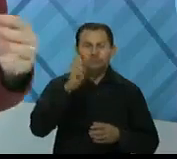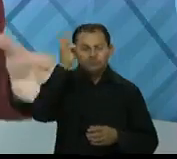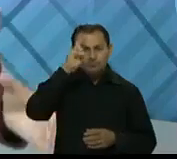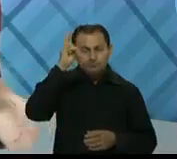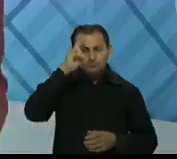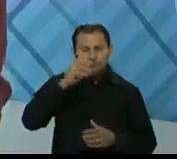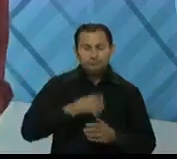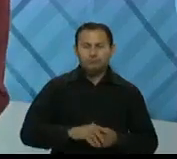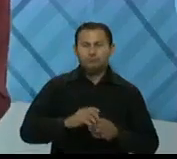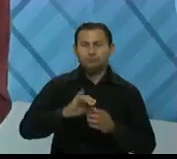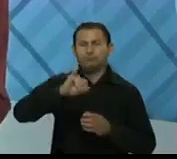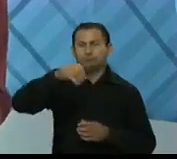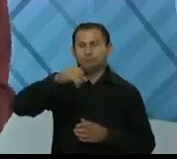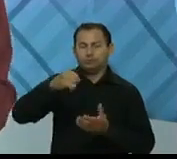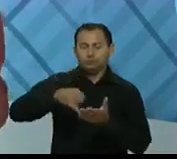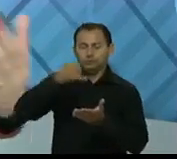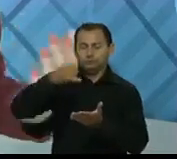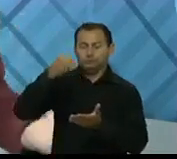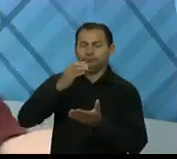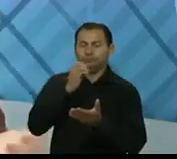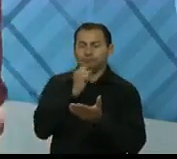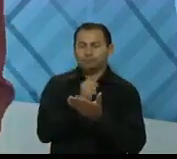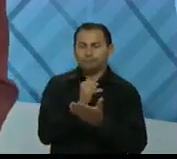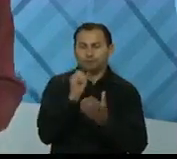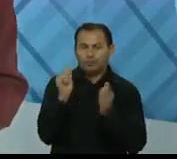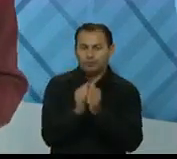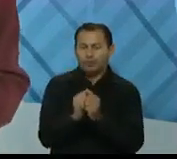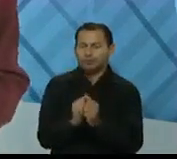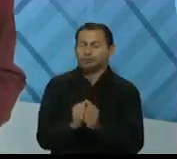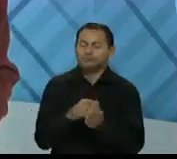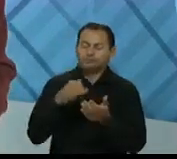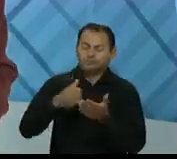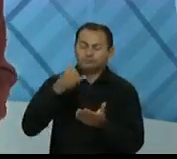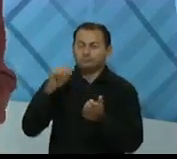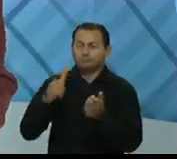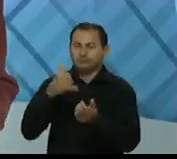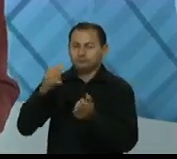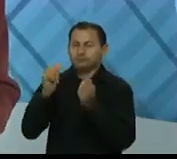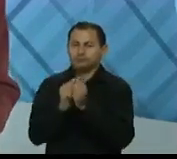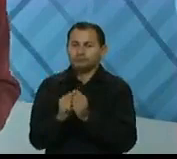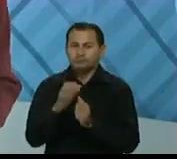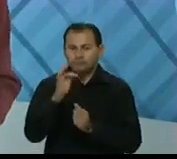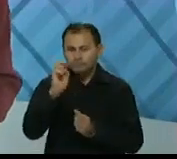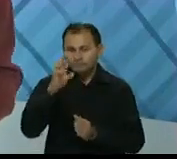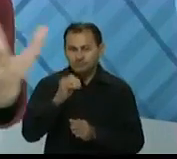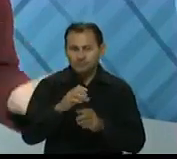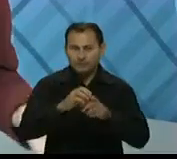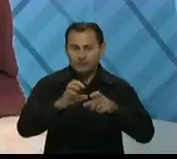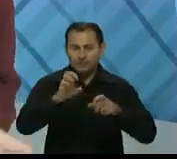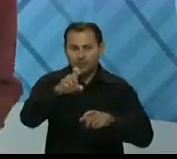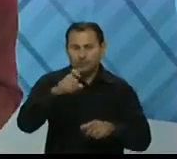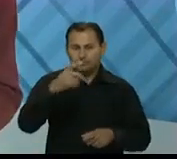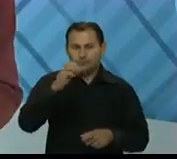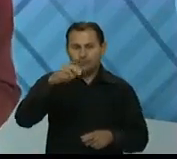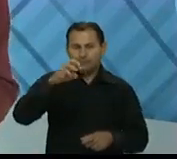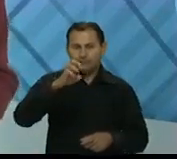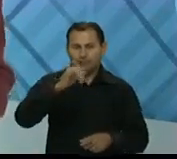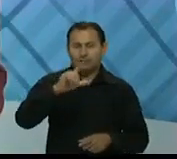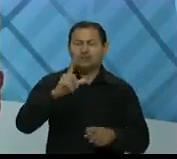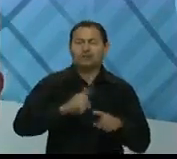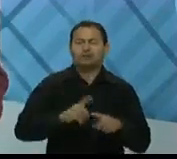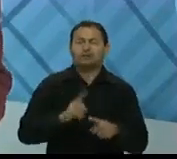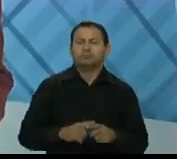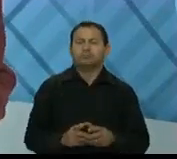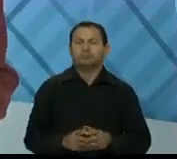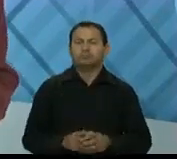lembrar que juros compostos são aqueles juros sobre juros e que eles envolvem, assim, uma função exponencial. Por que uma função exponencial?